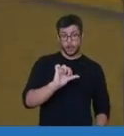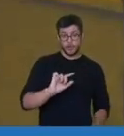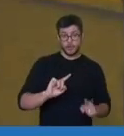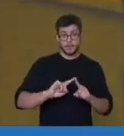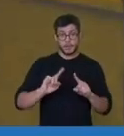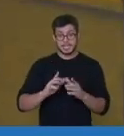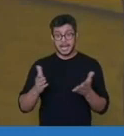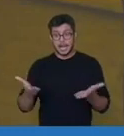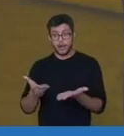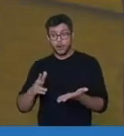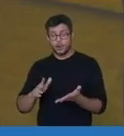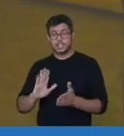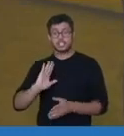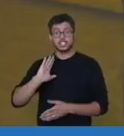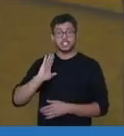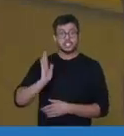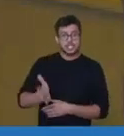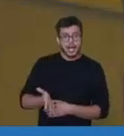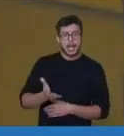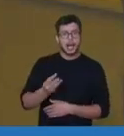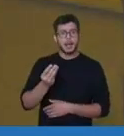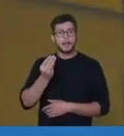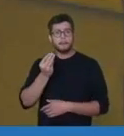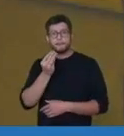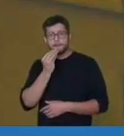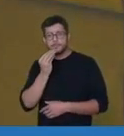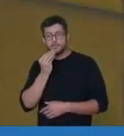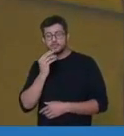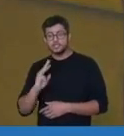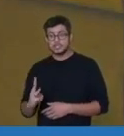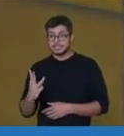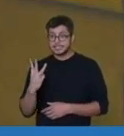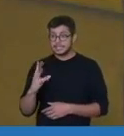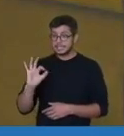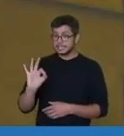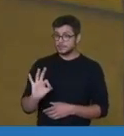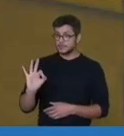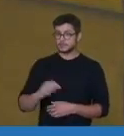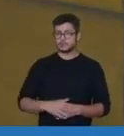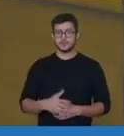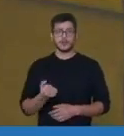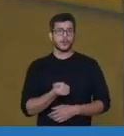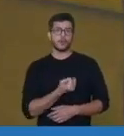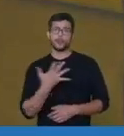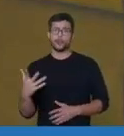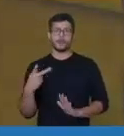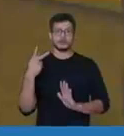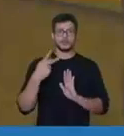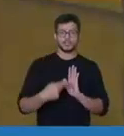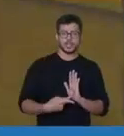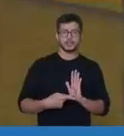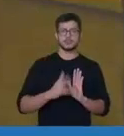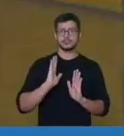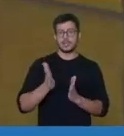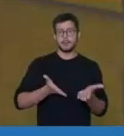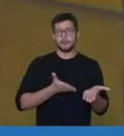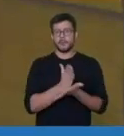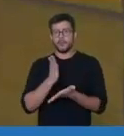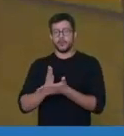estamos tendo vários projetos já votados aqui, do Minha Casa Minha Vida, do melhorias do Bolsa